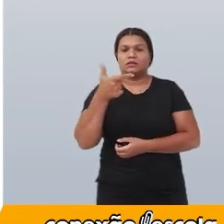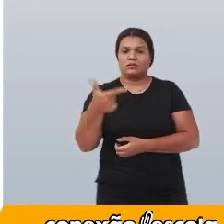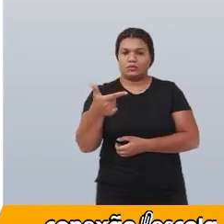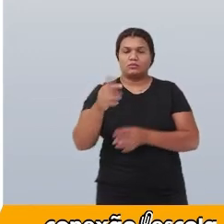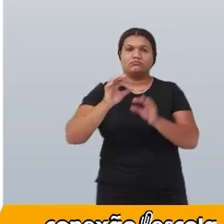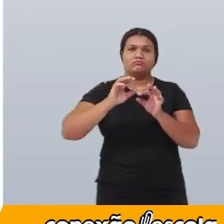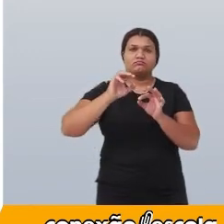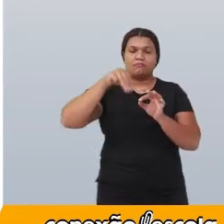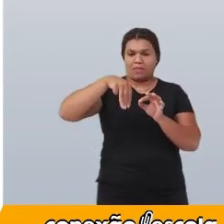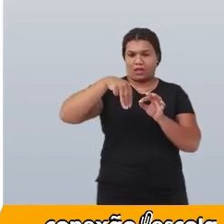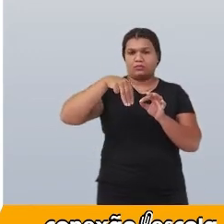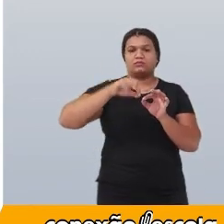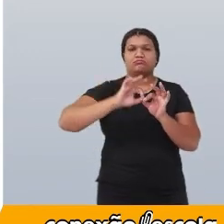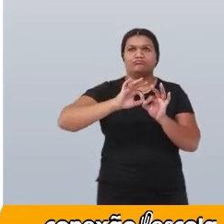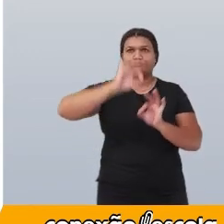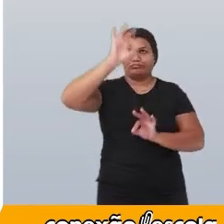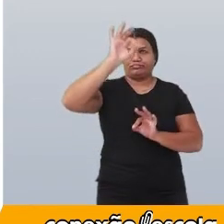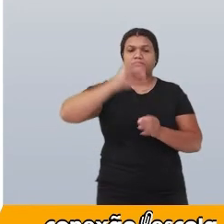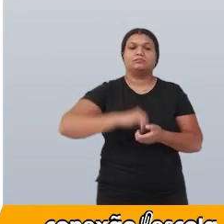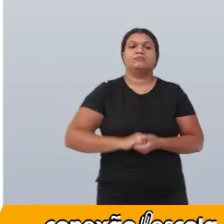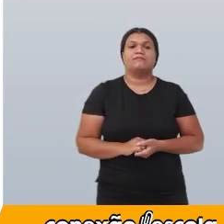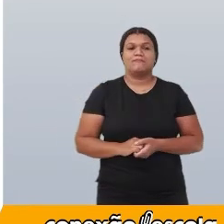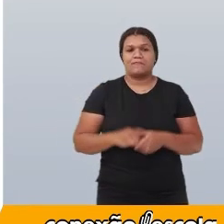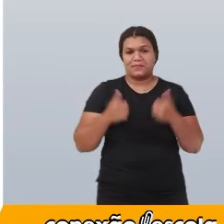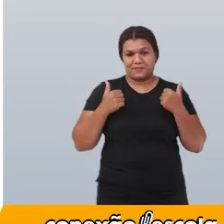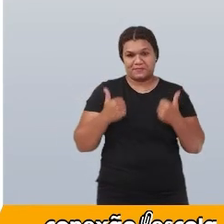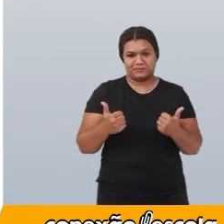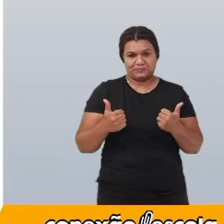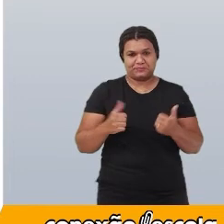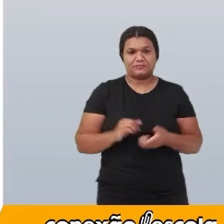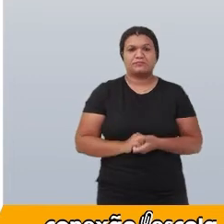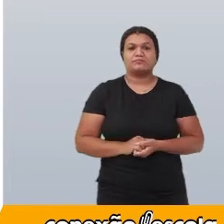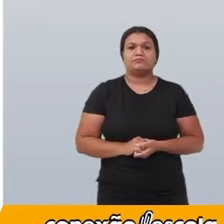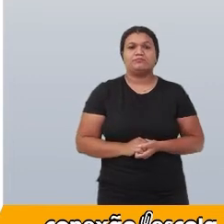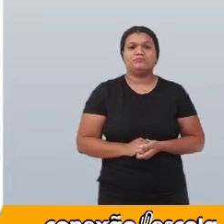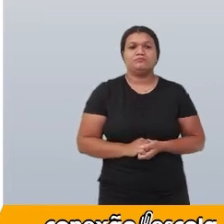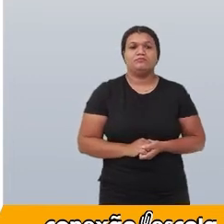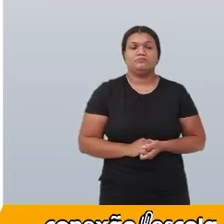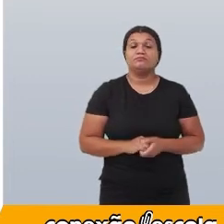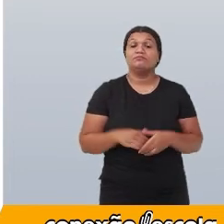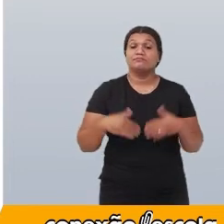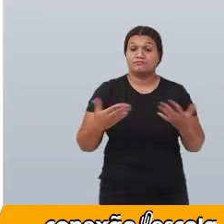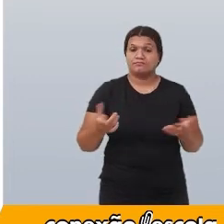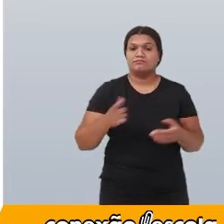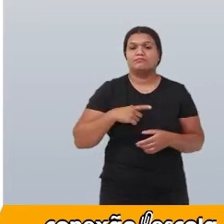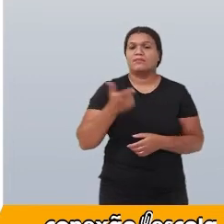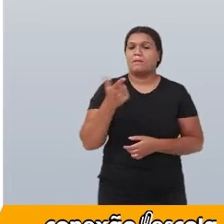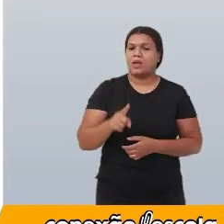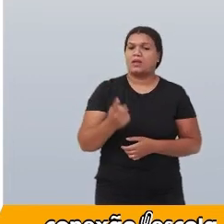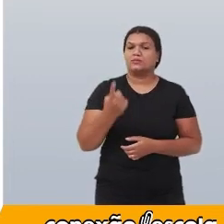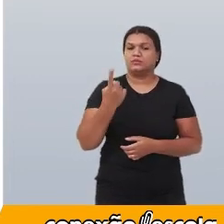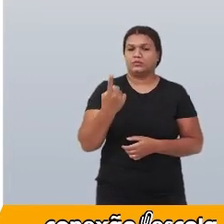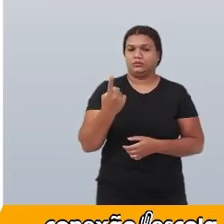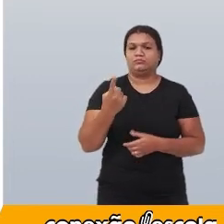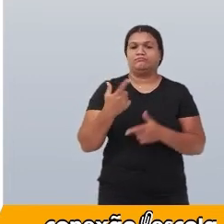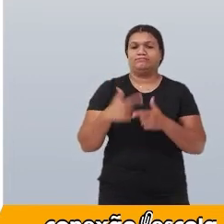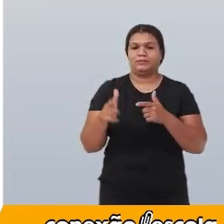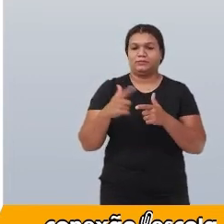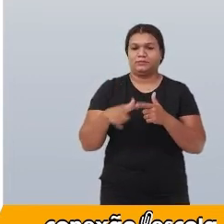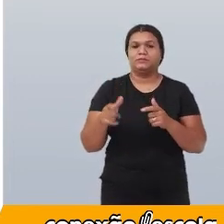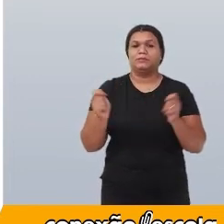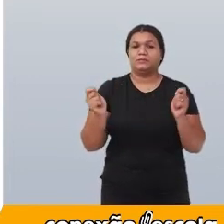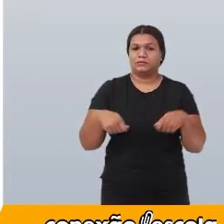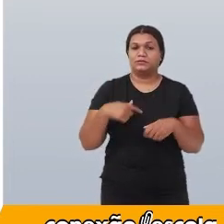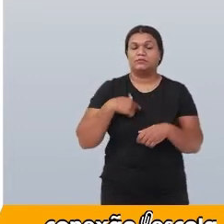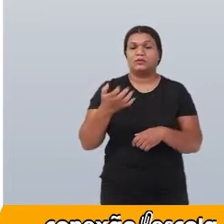2,62 metros, certo? Ainda temos mais uma situação problema que